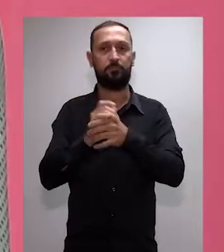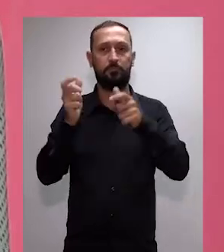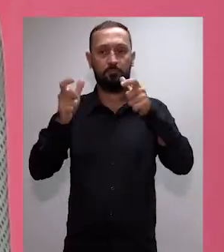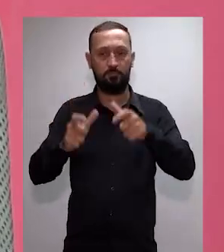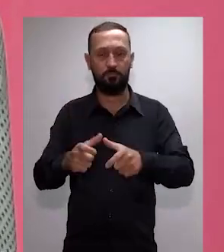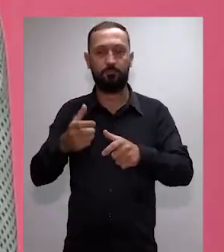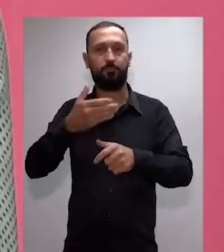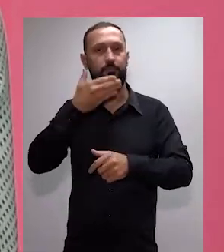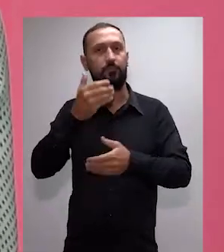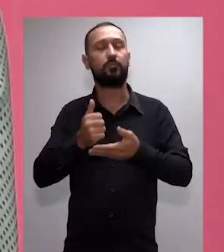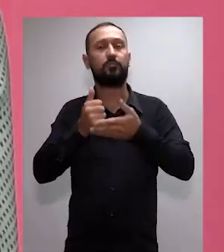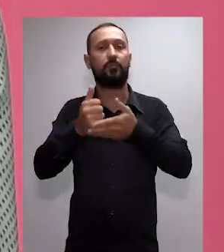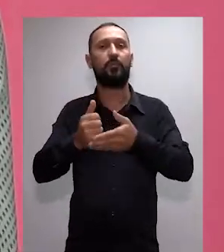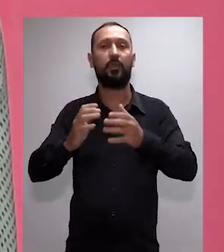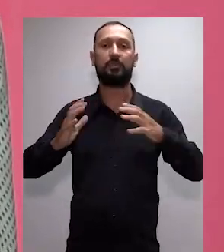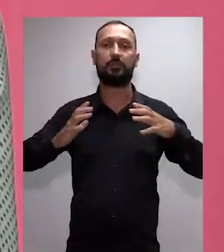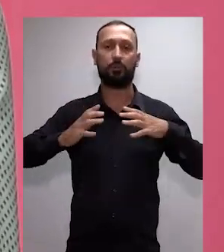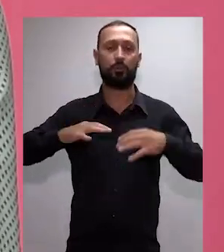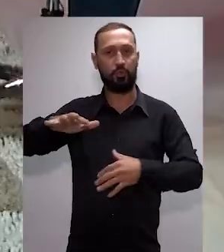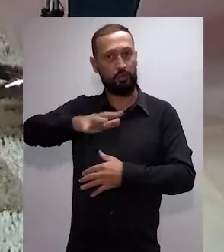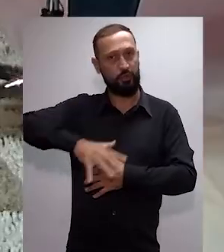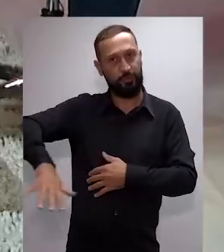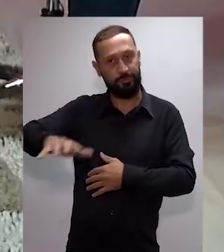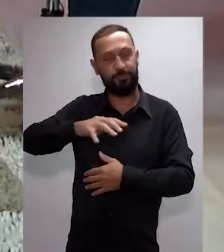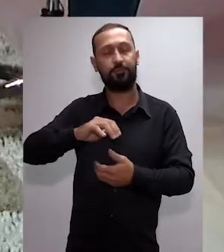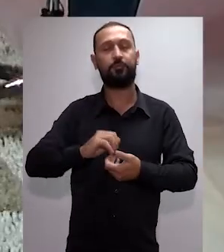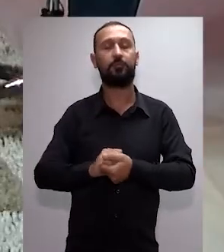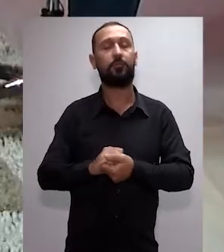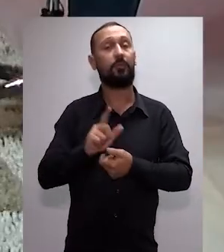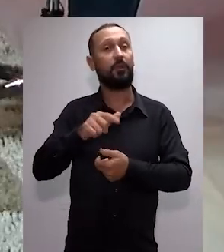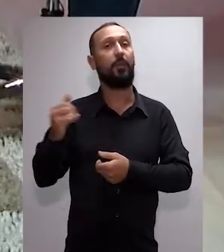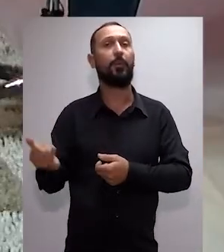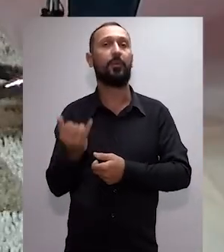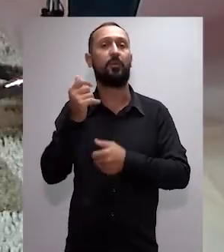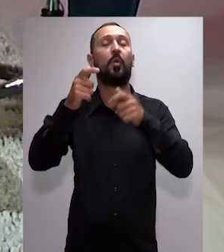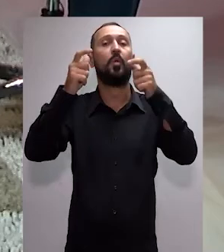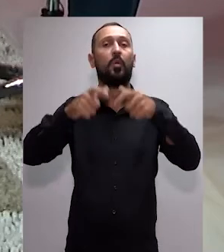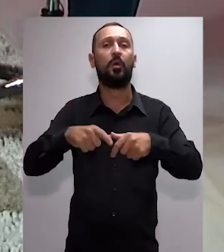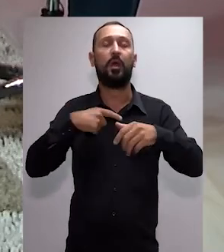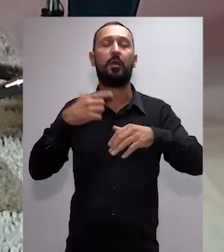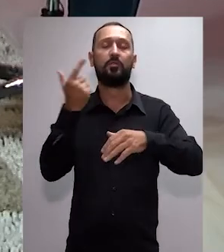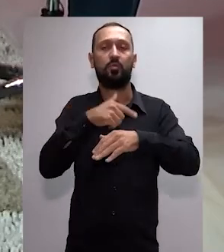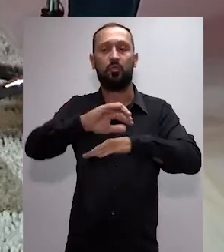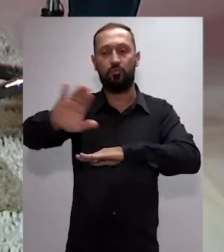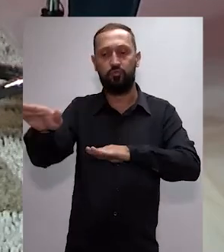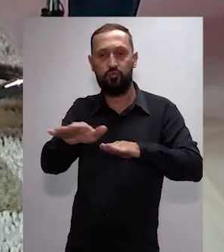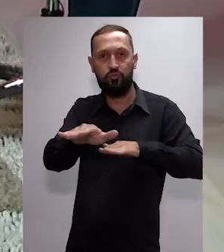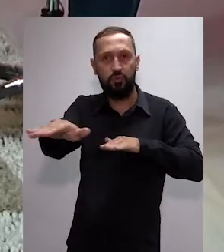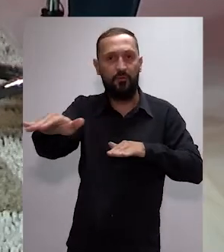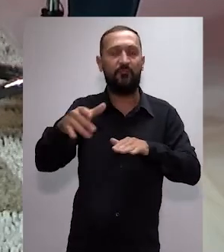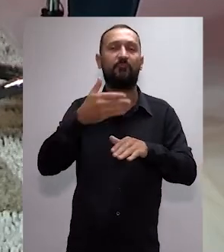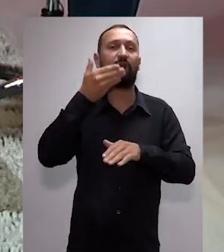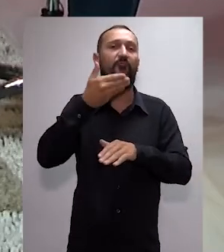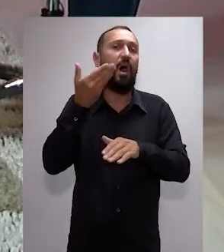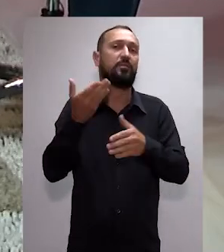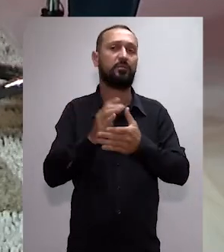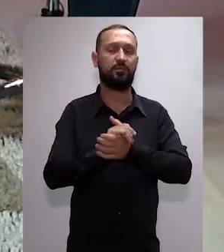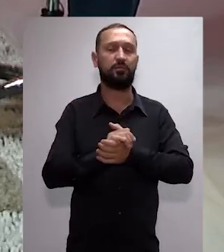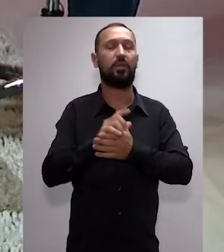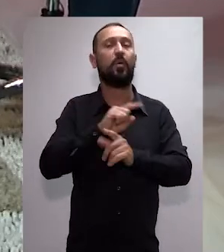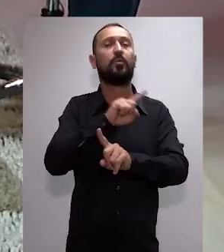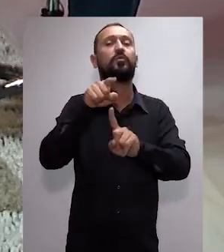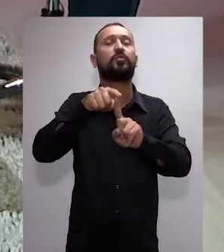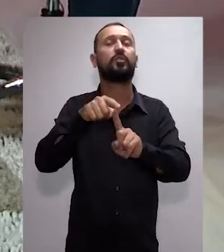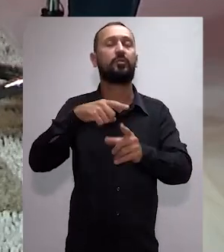uma localização facilitada que fica bem no centro da cidade, e isso é muito importante, um local de fácil estacionamento. Então esse é o objetivo do